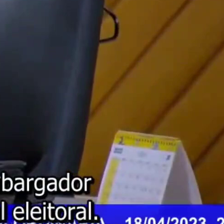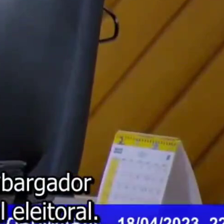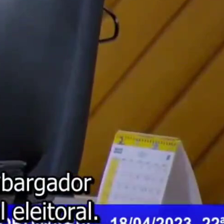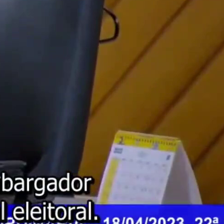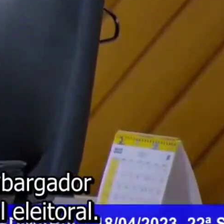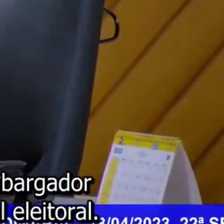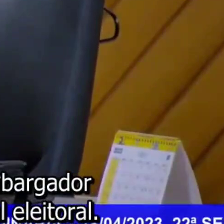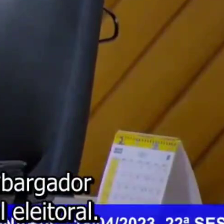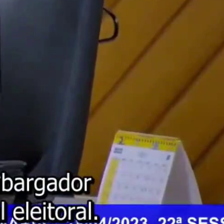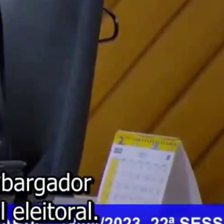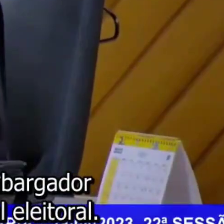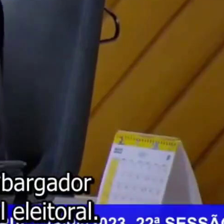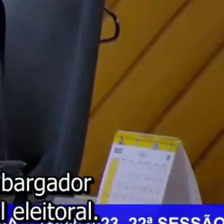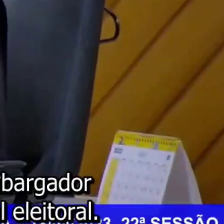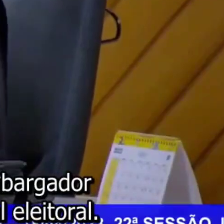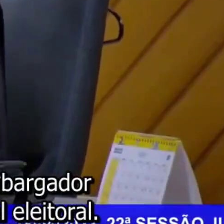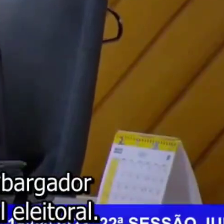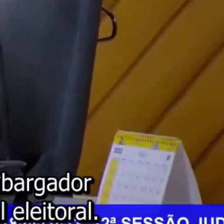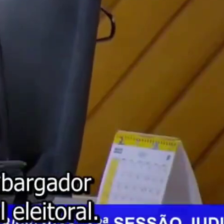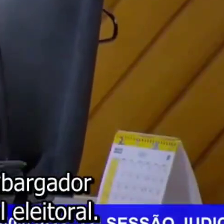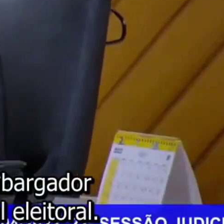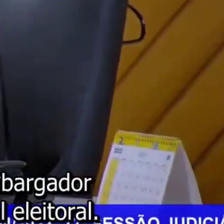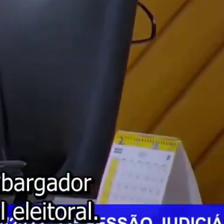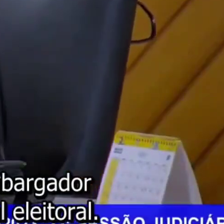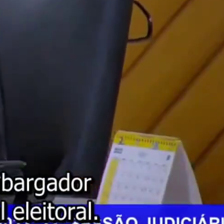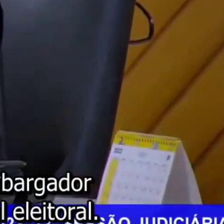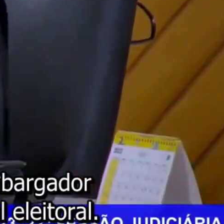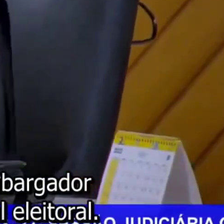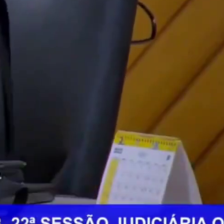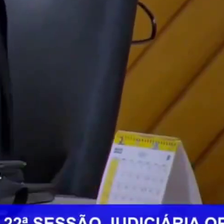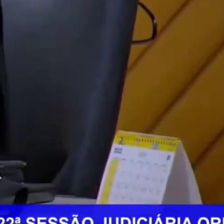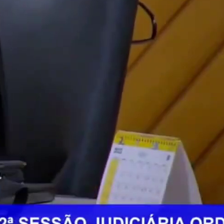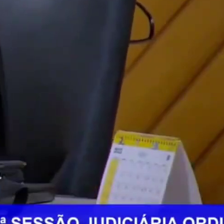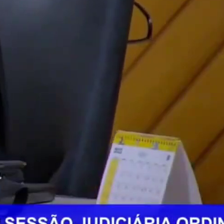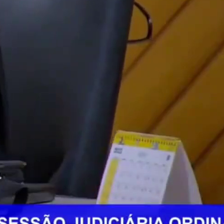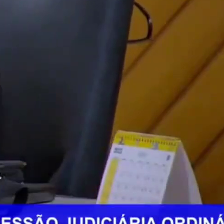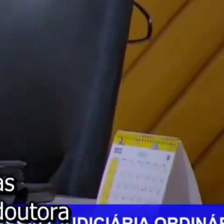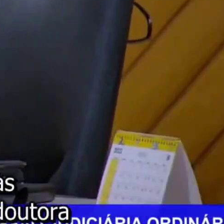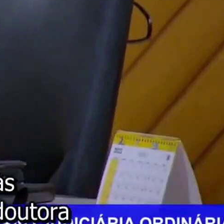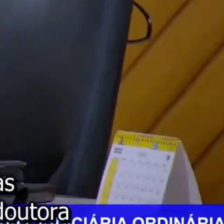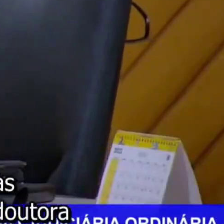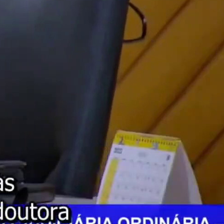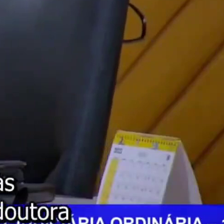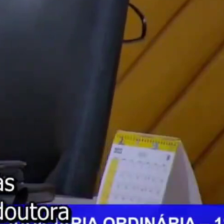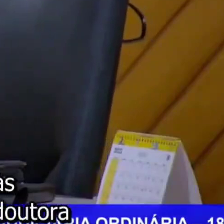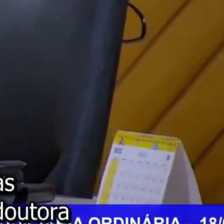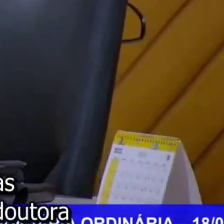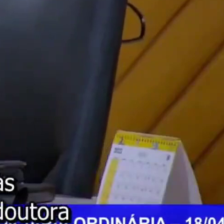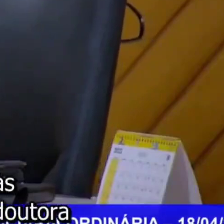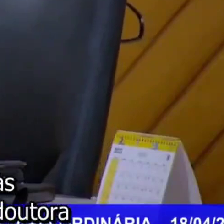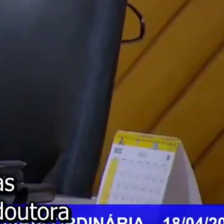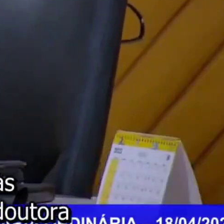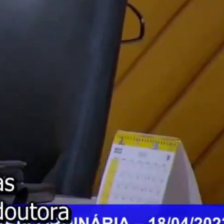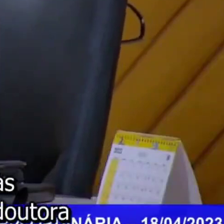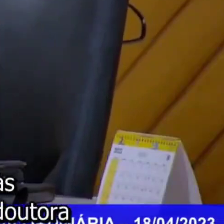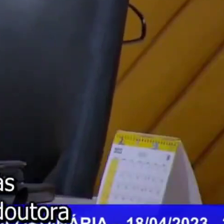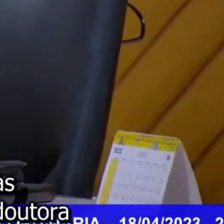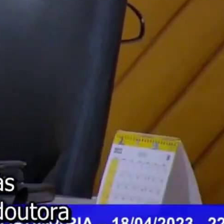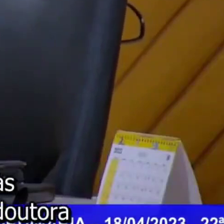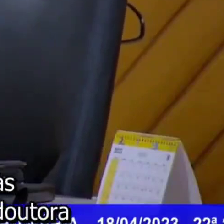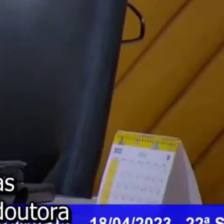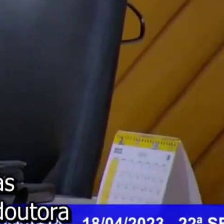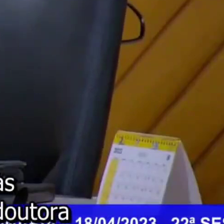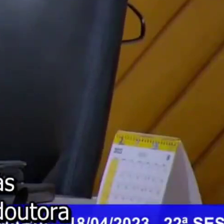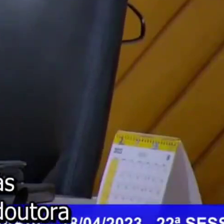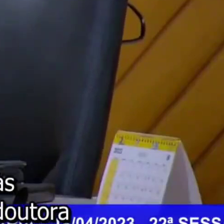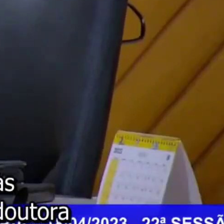Carmo. Boa tarde ao nosso procurador regional eleitoral. Boa tarde aos senhores advogados, às